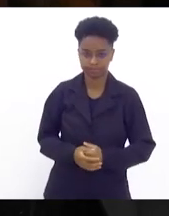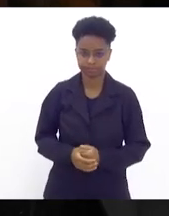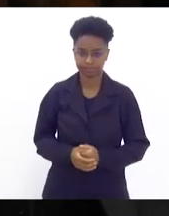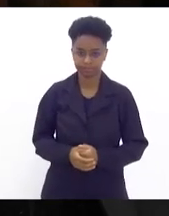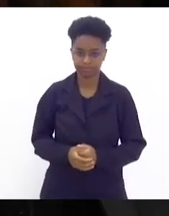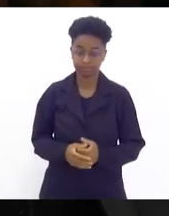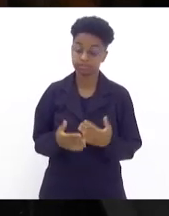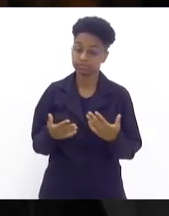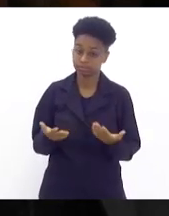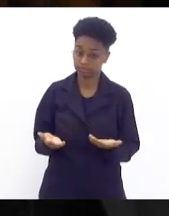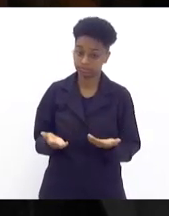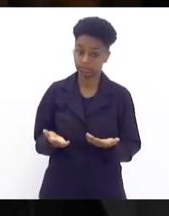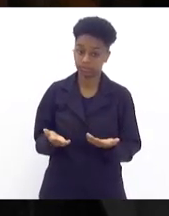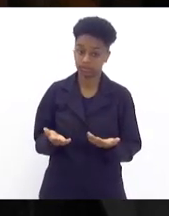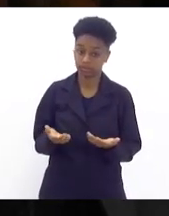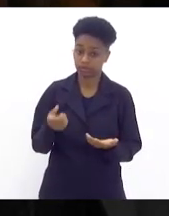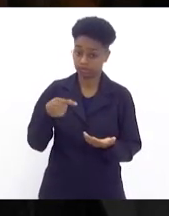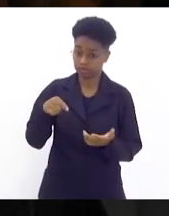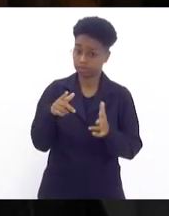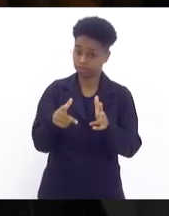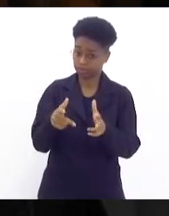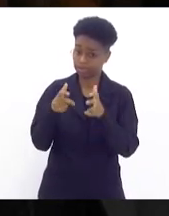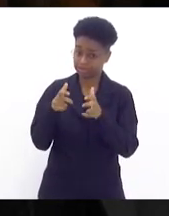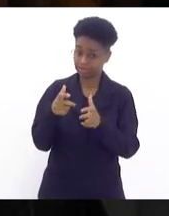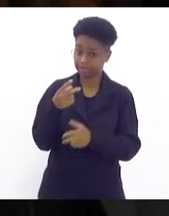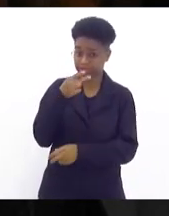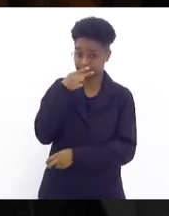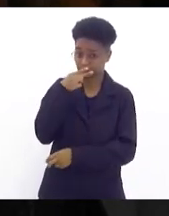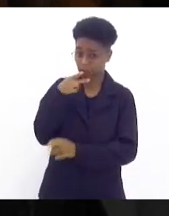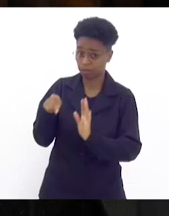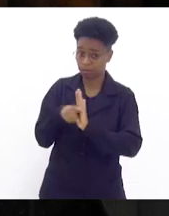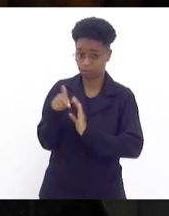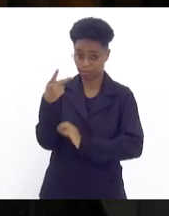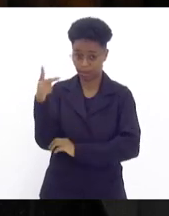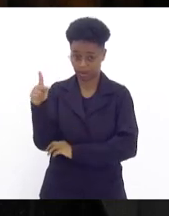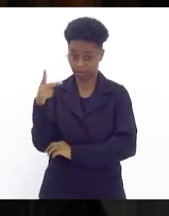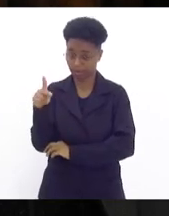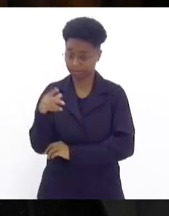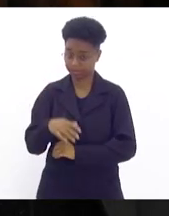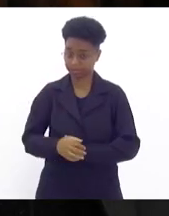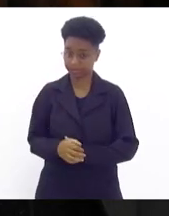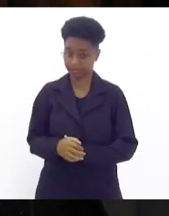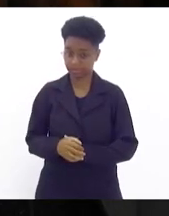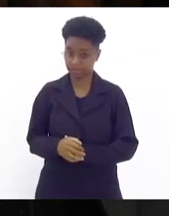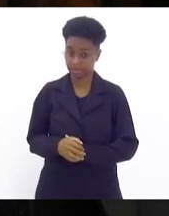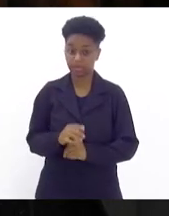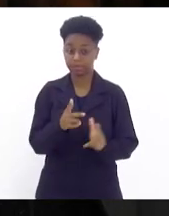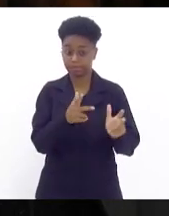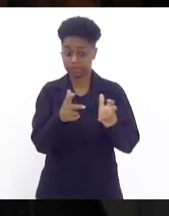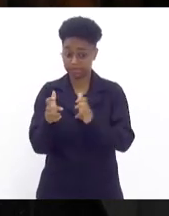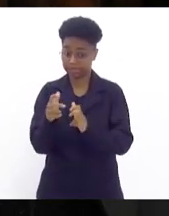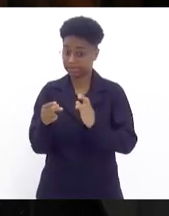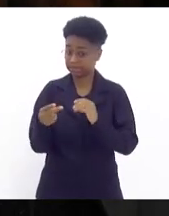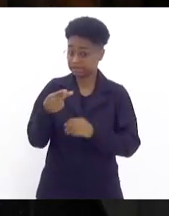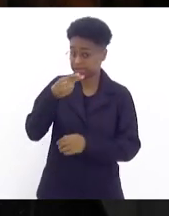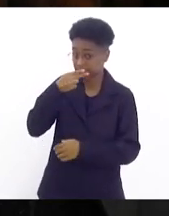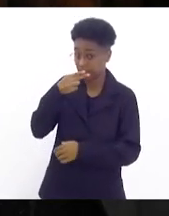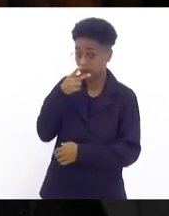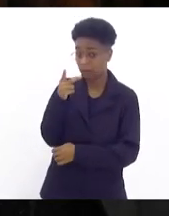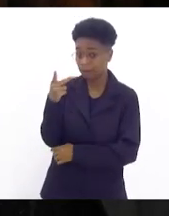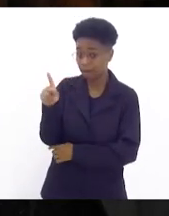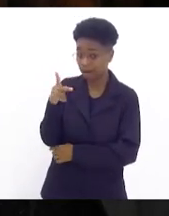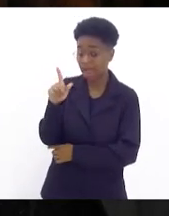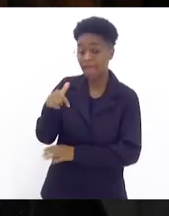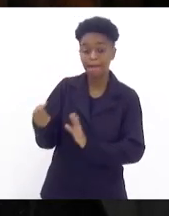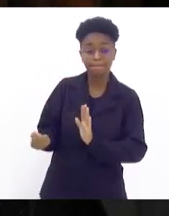vídeo o cigarros paraguaios ao ver cigarros Paraguai seja a marca que mais vende